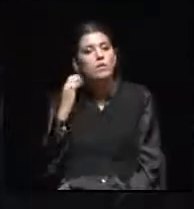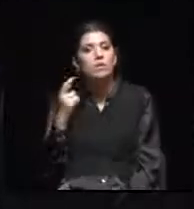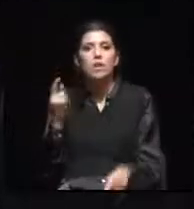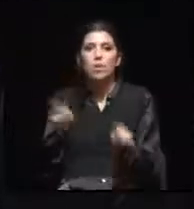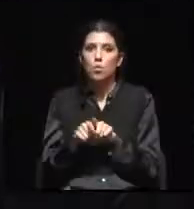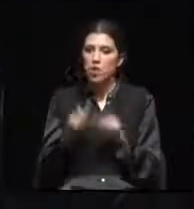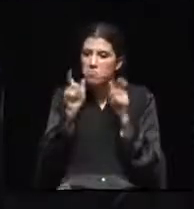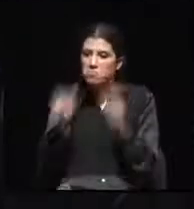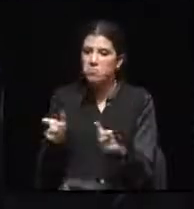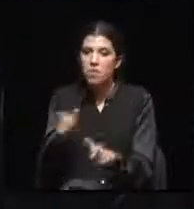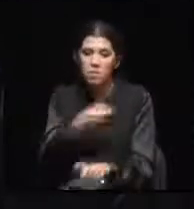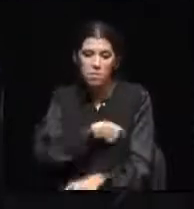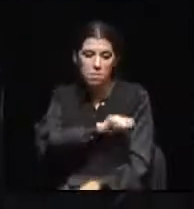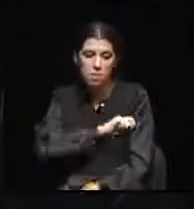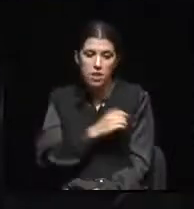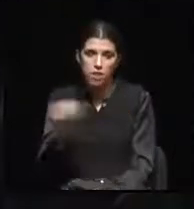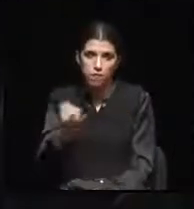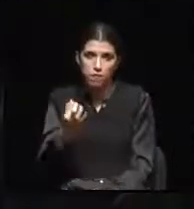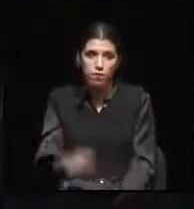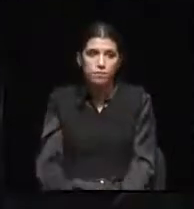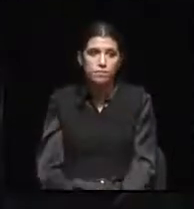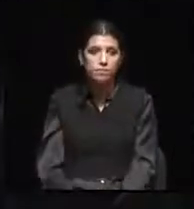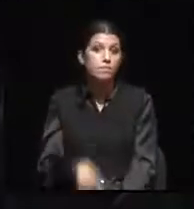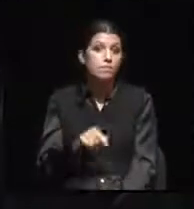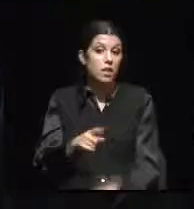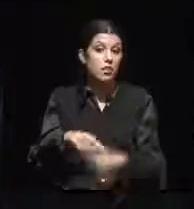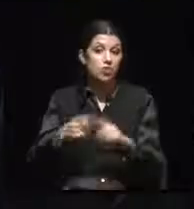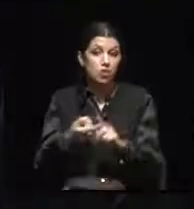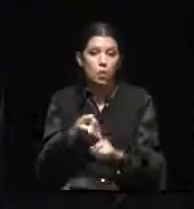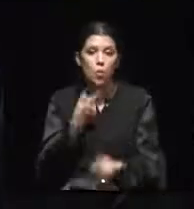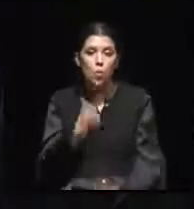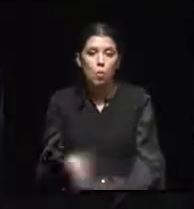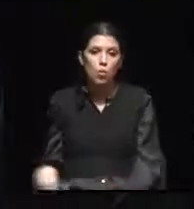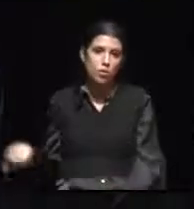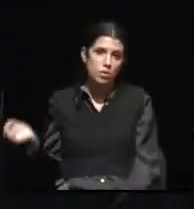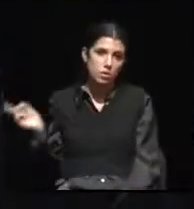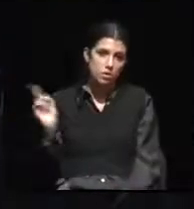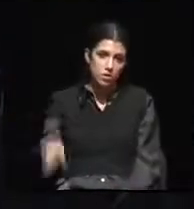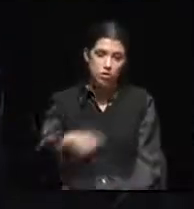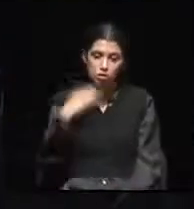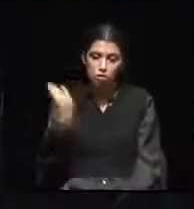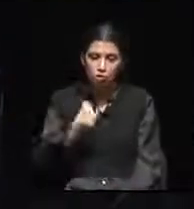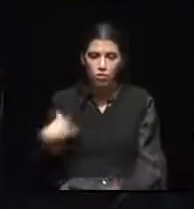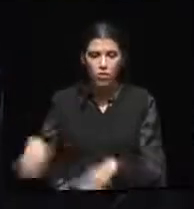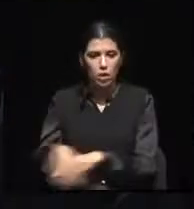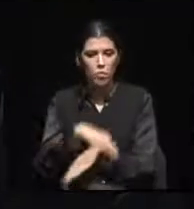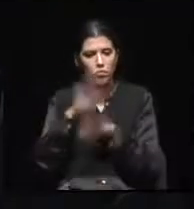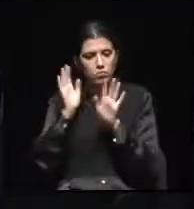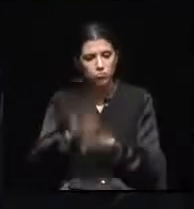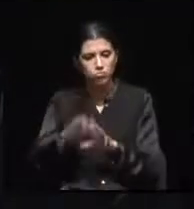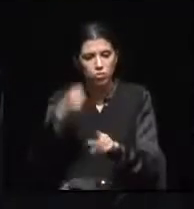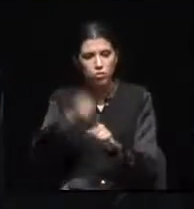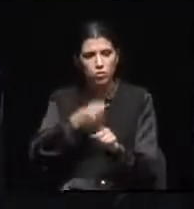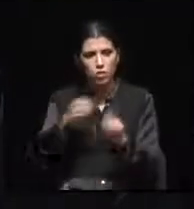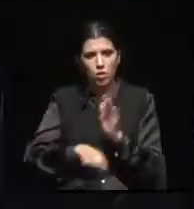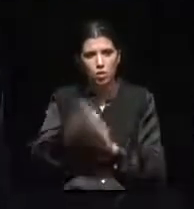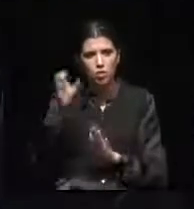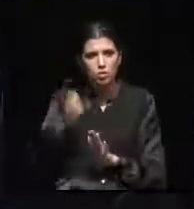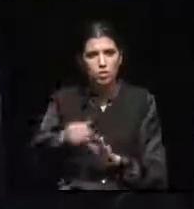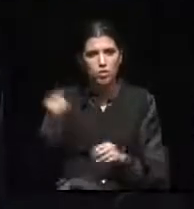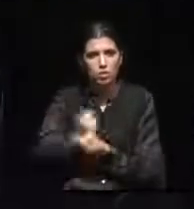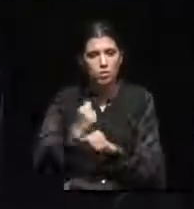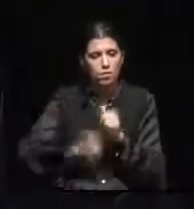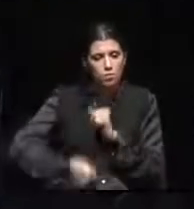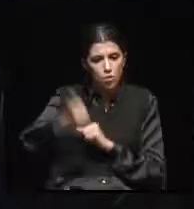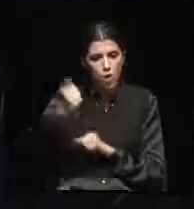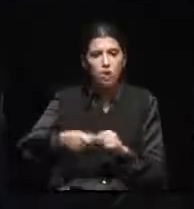fortemente reprimido pela PIDE. Este ano, mais uma vez, os jovens saíram à rua para lutar por melhores condições de